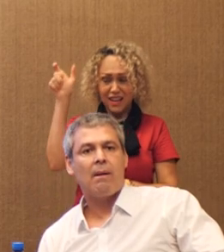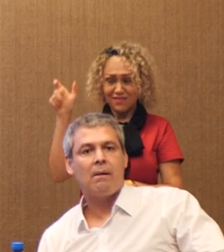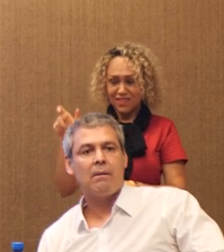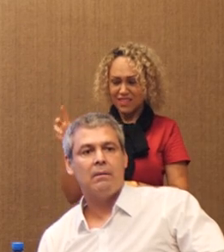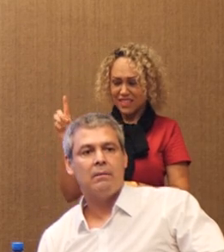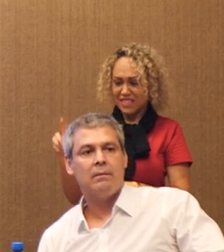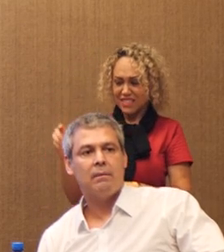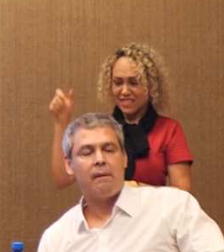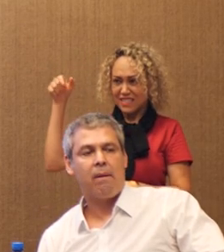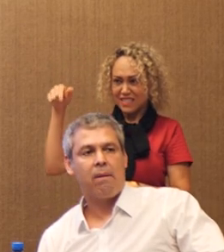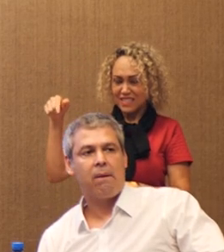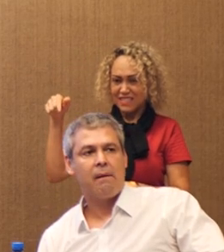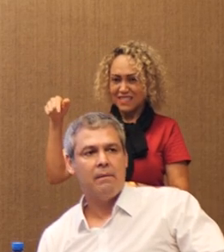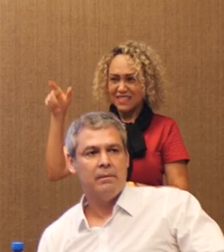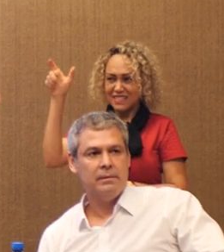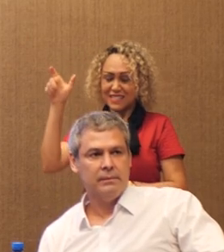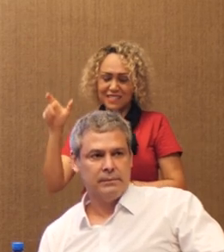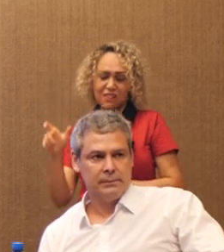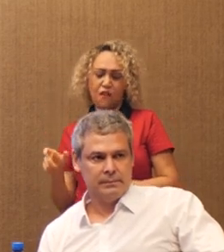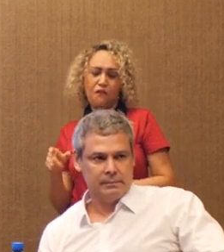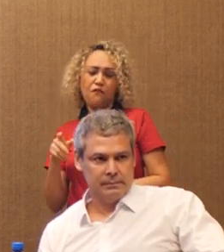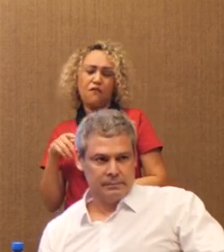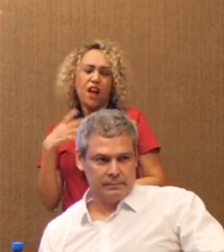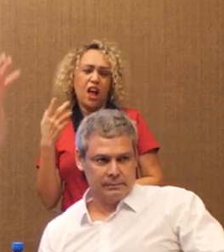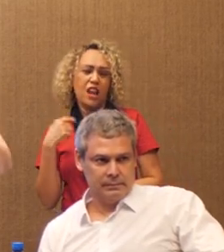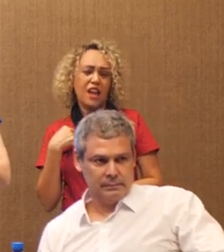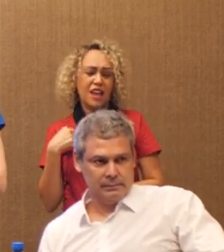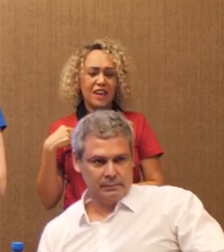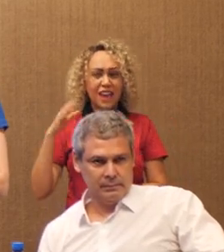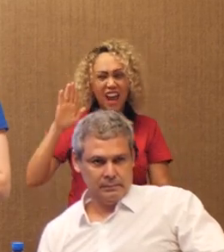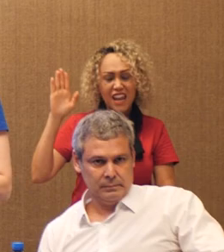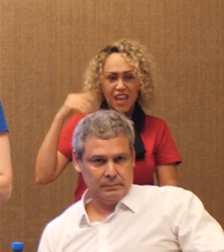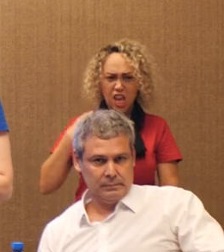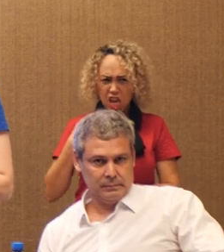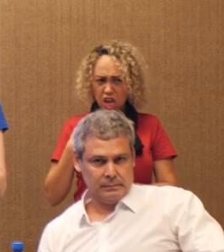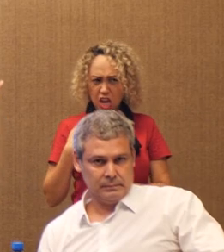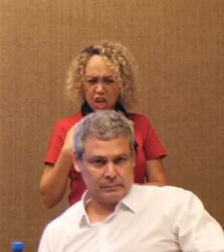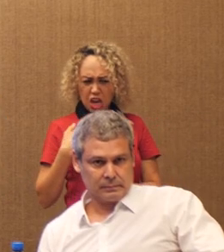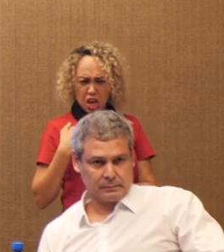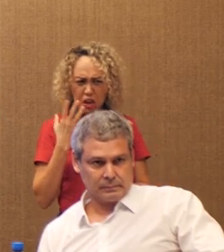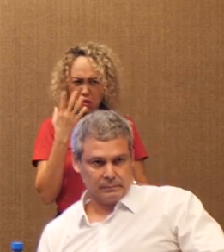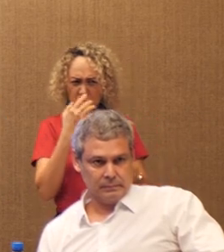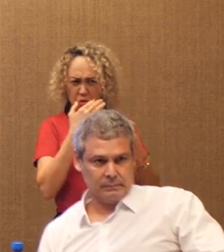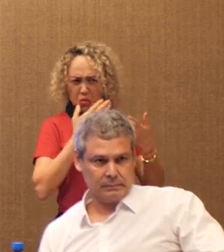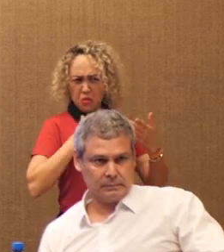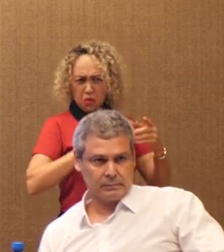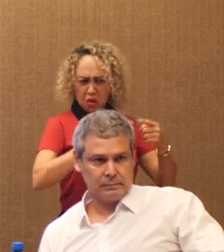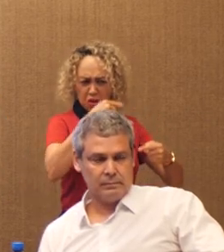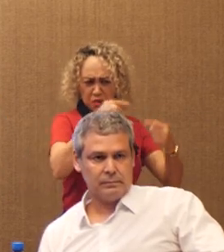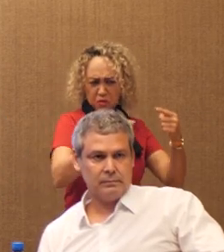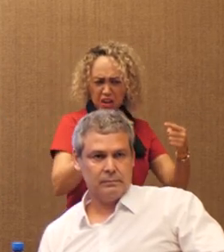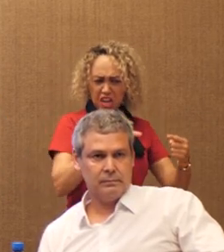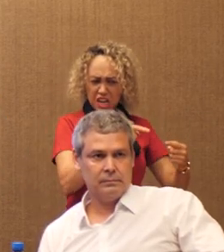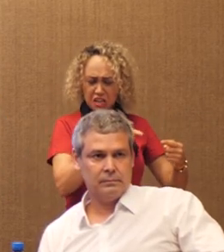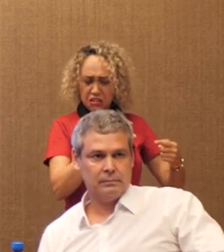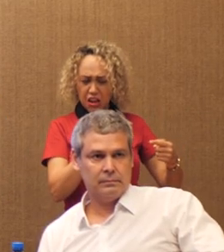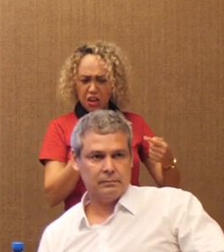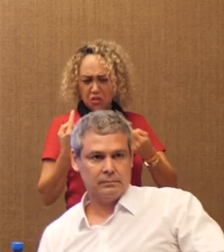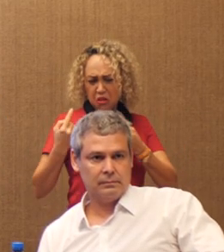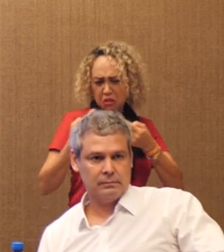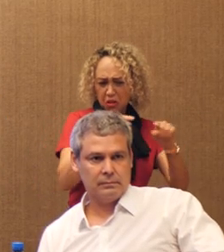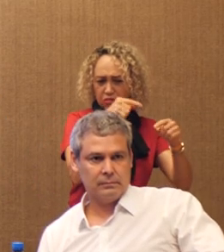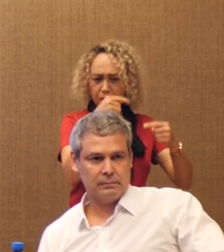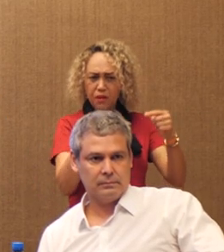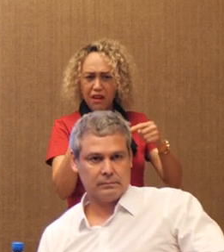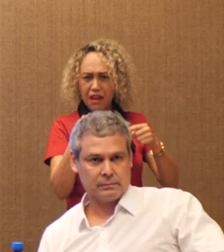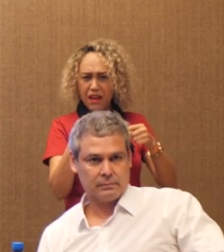assim: não, eu não sou da política, eu não quero política, eu sou contra todos os políticos. Este é o pior político. Porque,